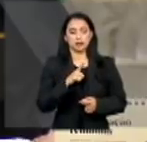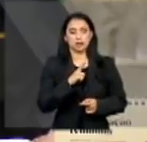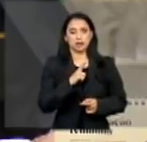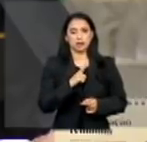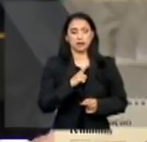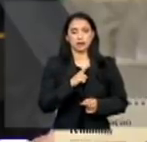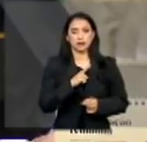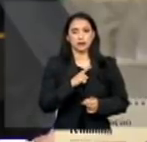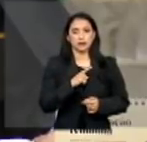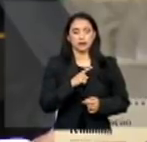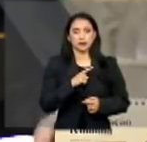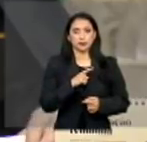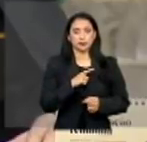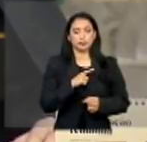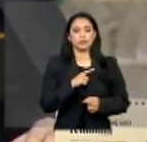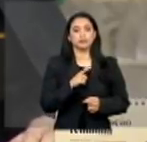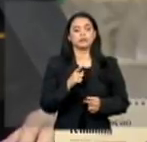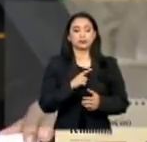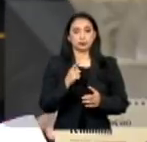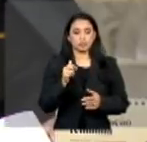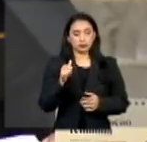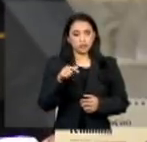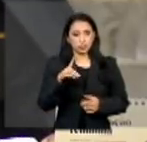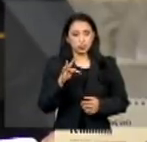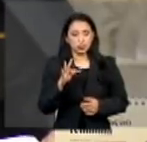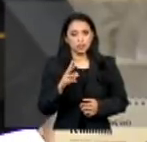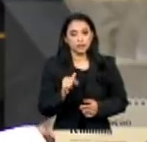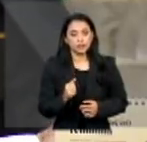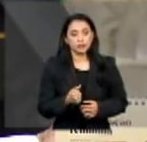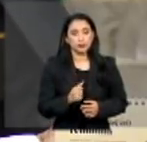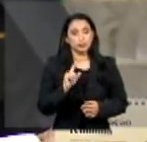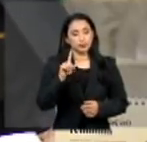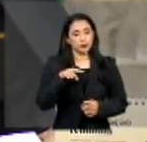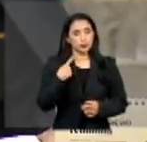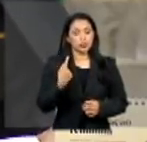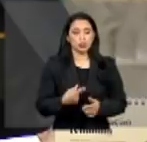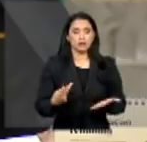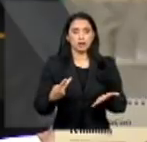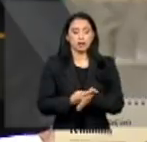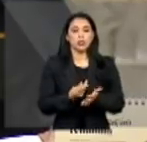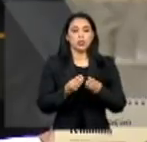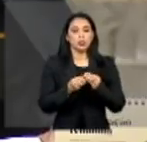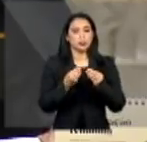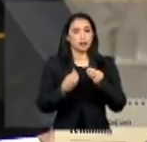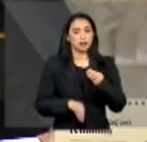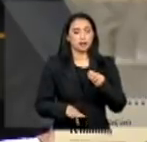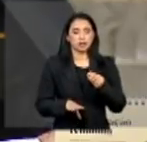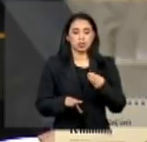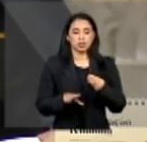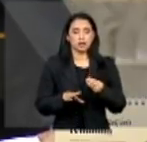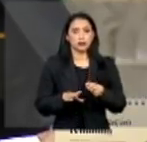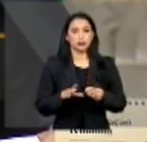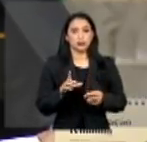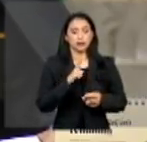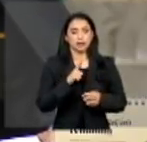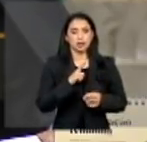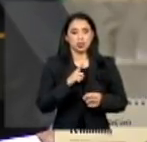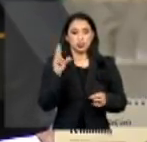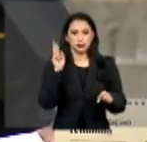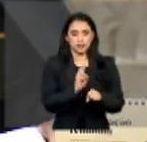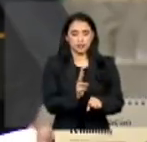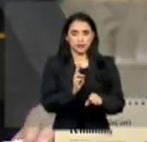desse ato e descrição posteriores por causar prejuízo ao direito ao contraditório e à ampla defesa